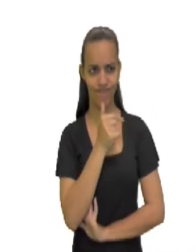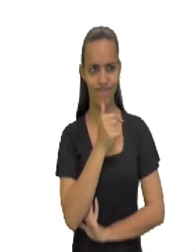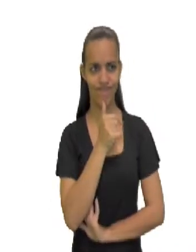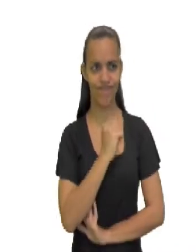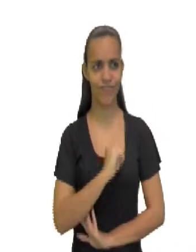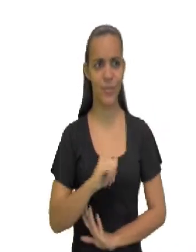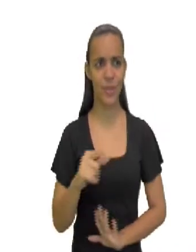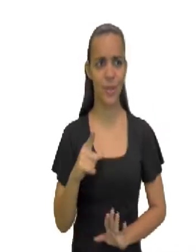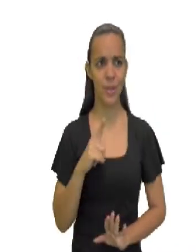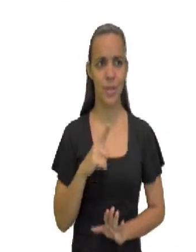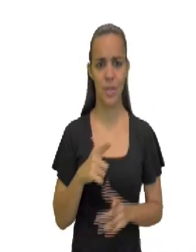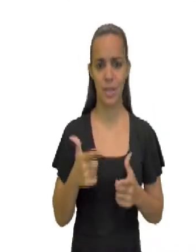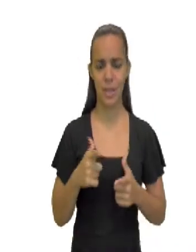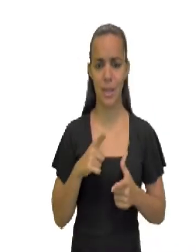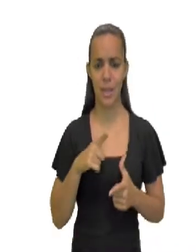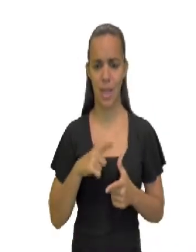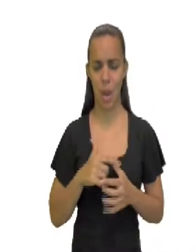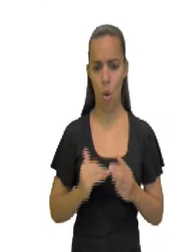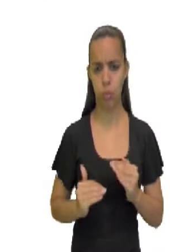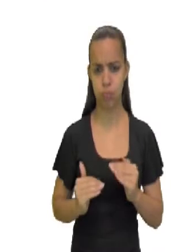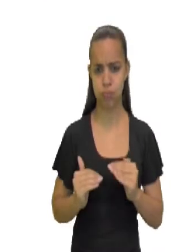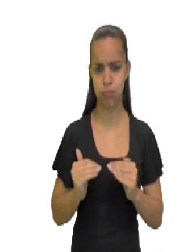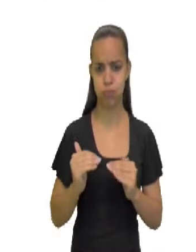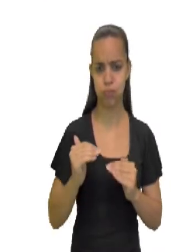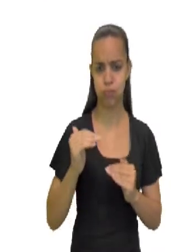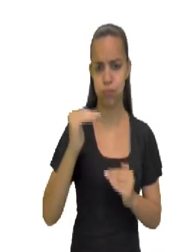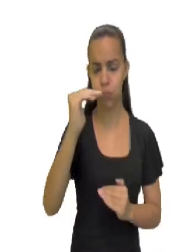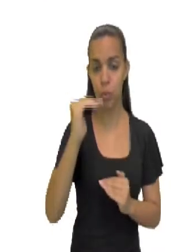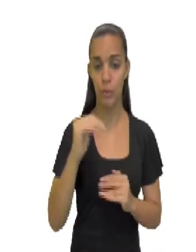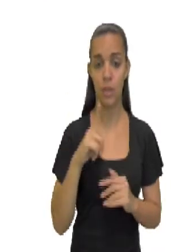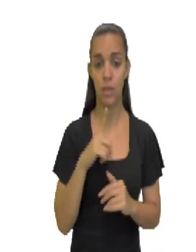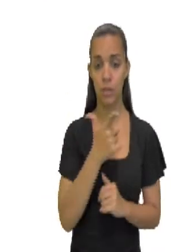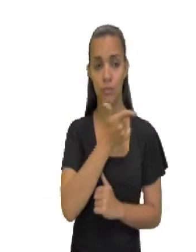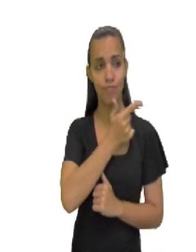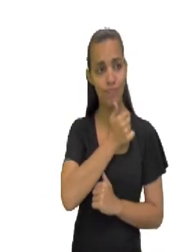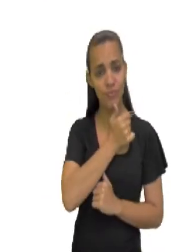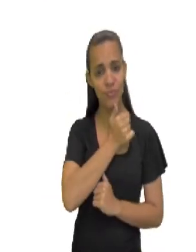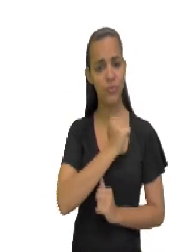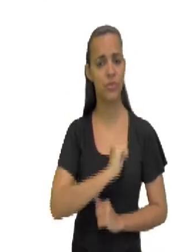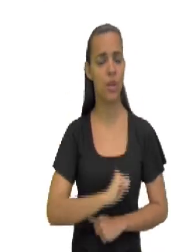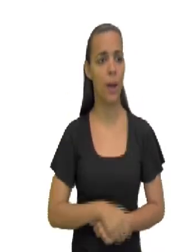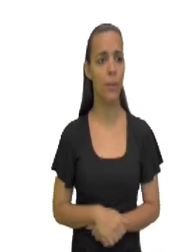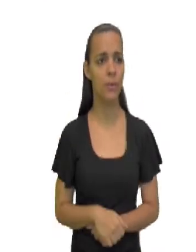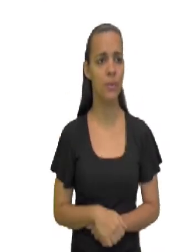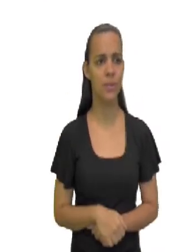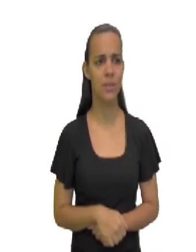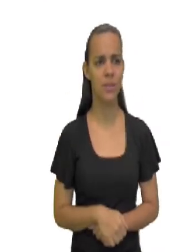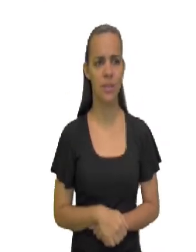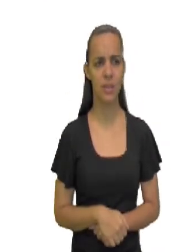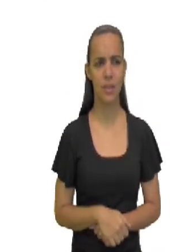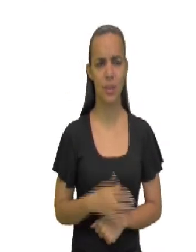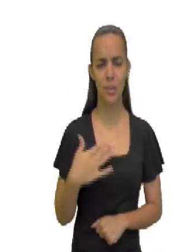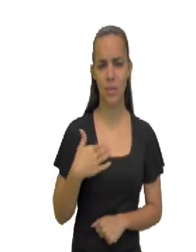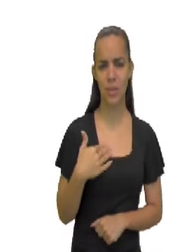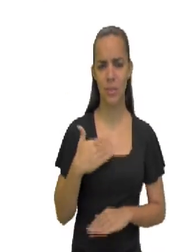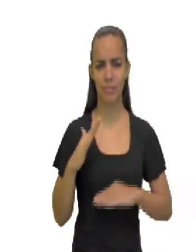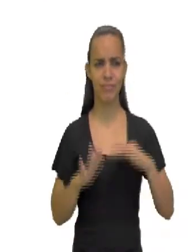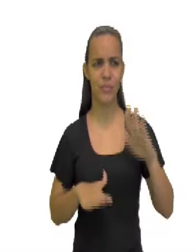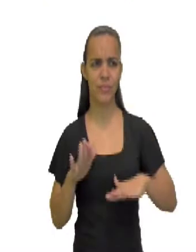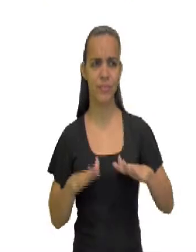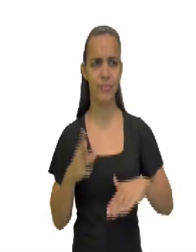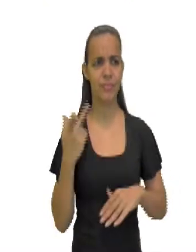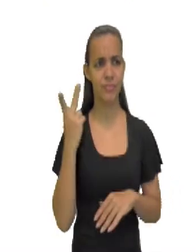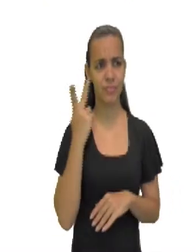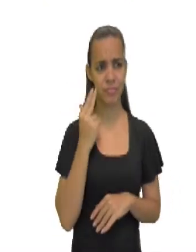um volume, que é volumoso, que é muita água. Quase sempre oriunda